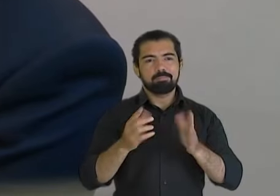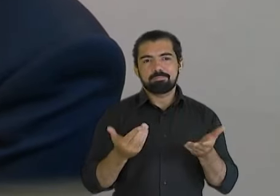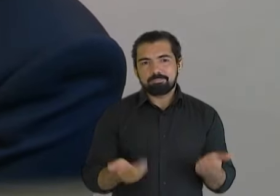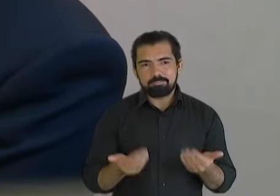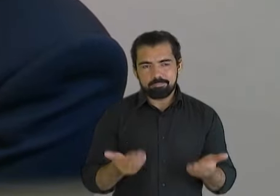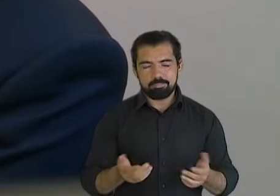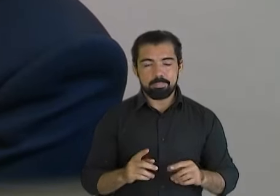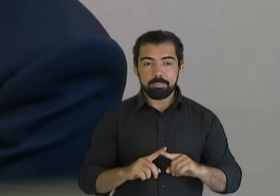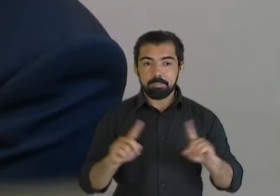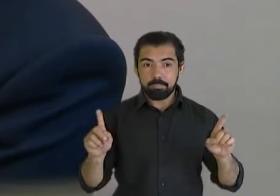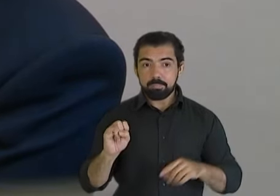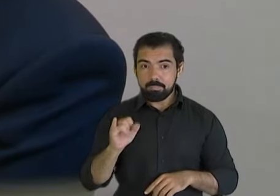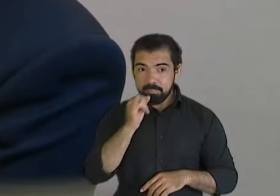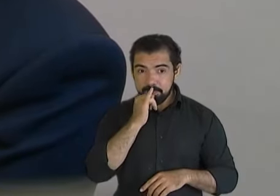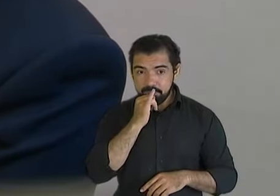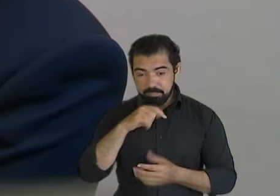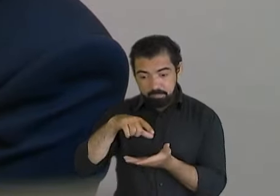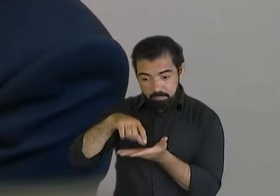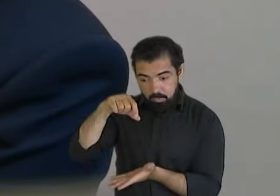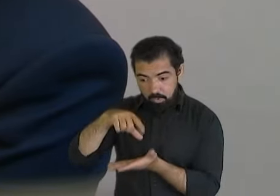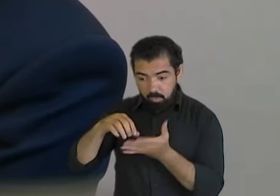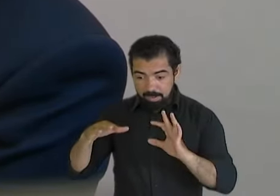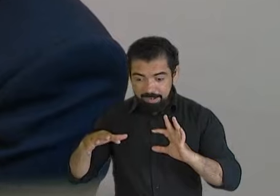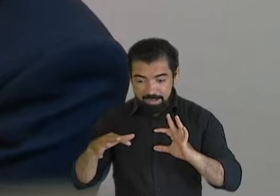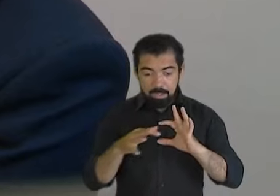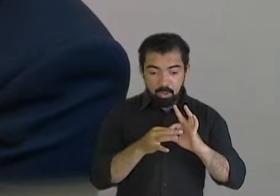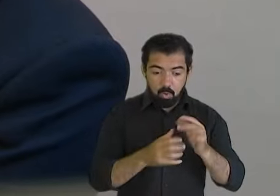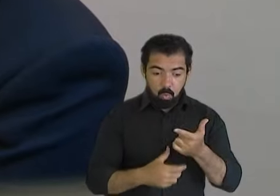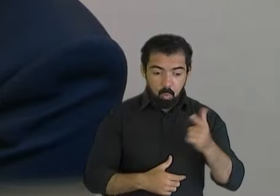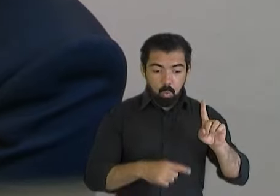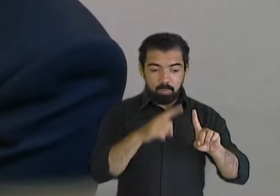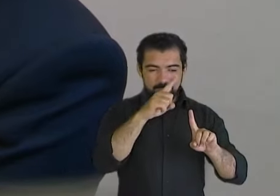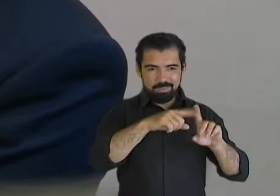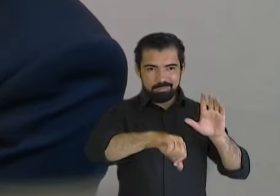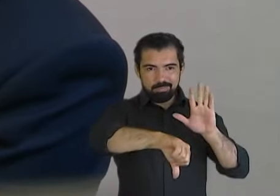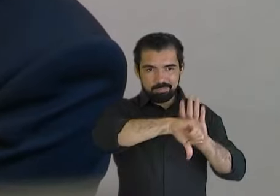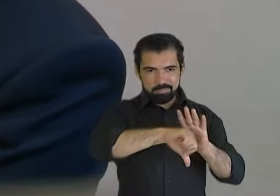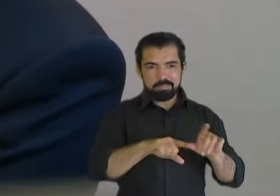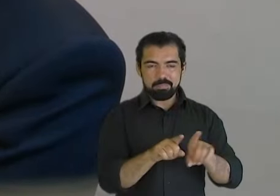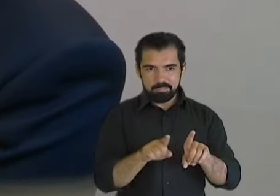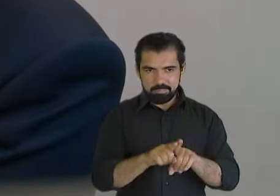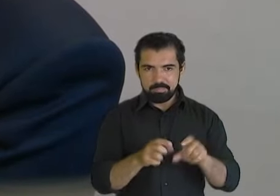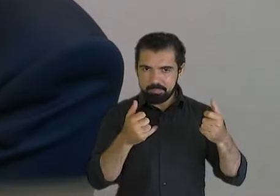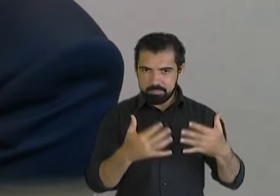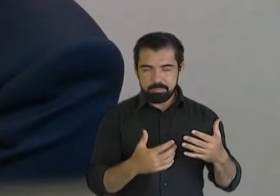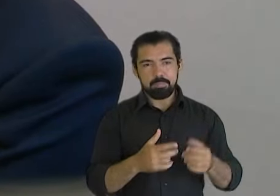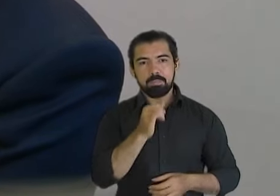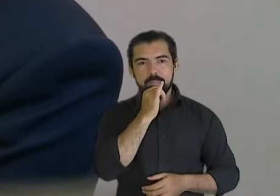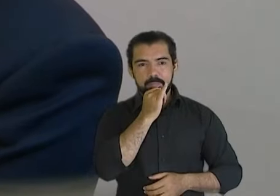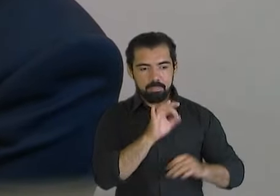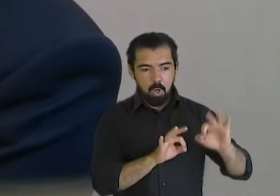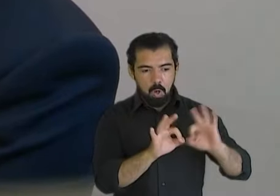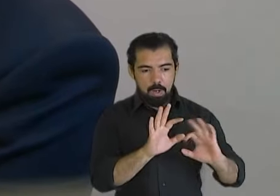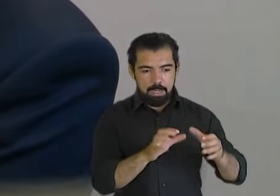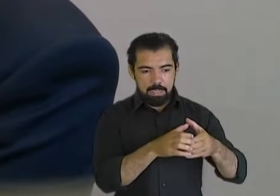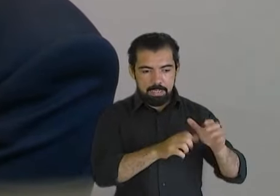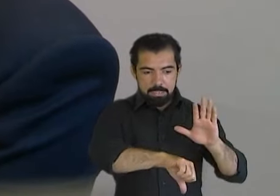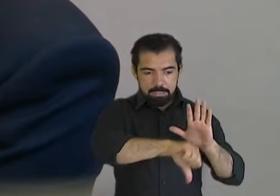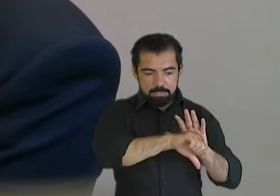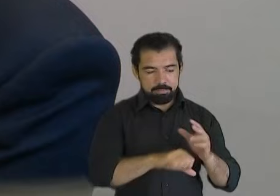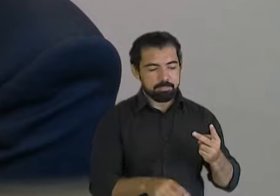do momento em que essa prática está associada a outros crimes, como eu disse, lei de organização criminosa,